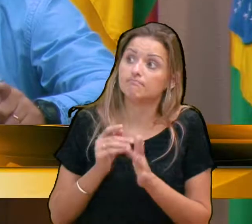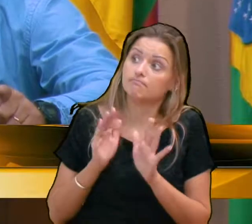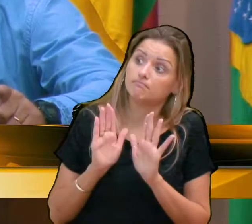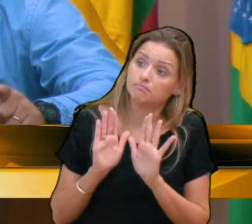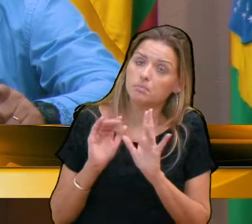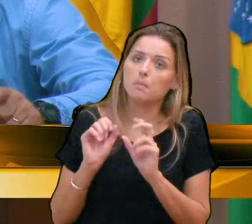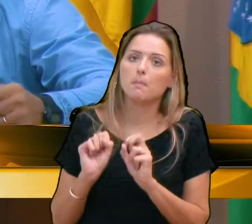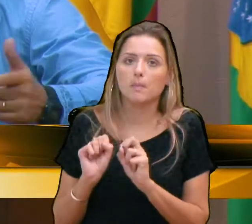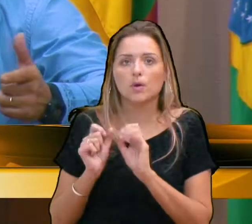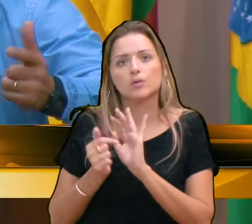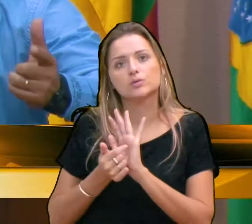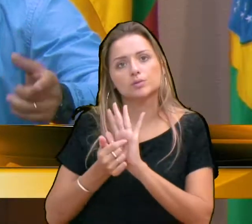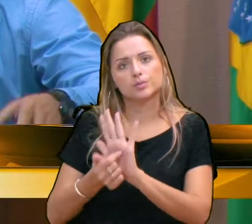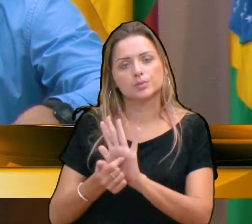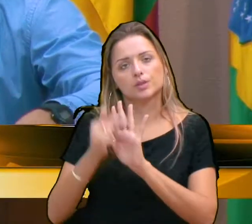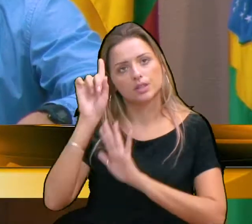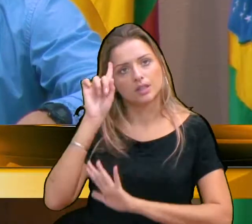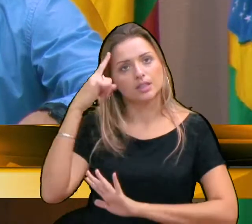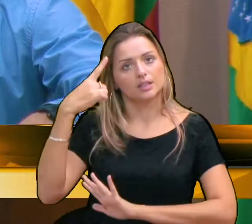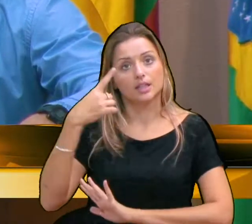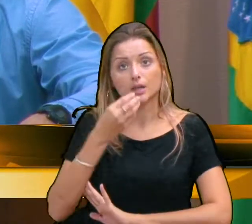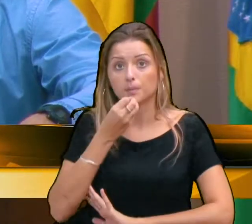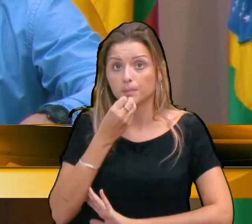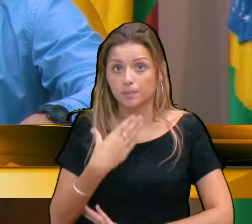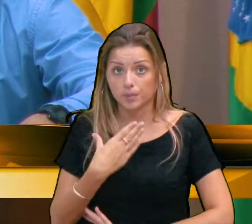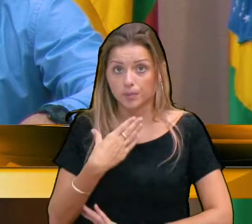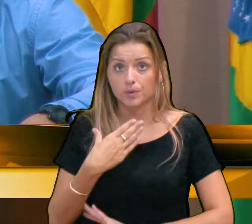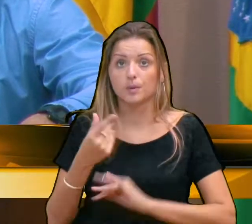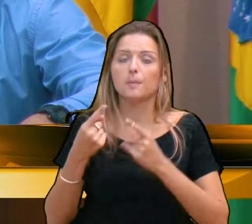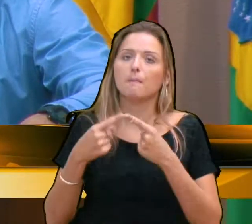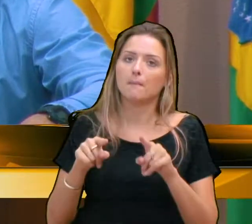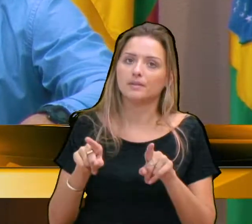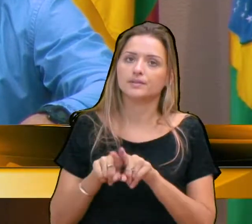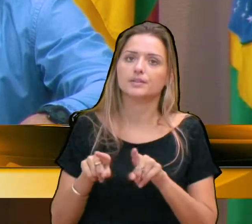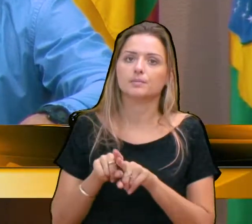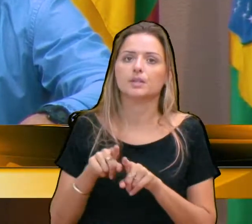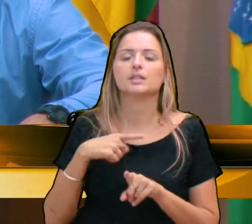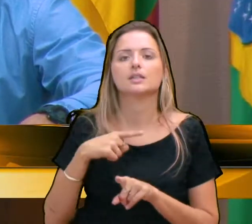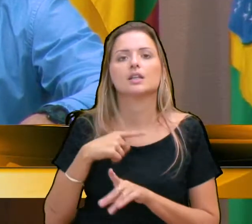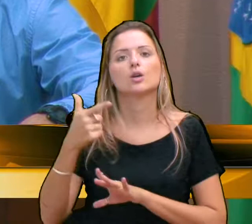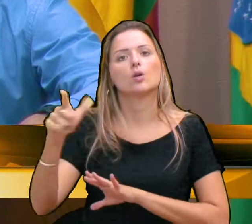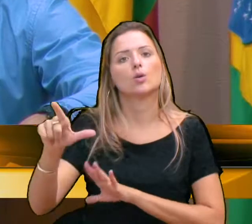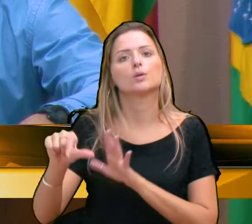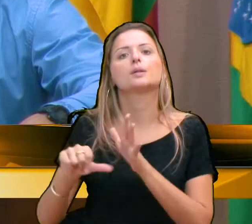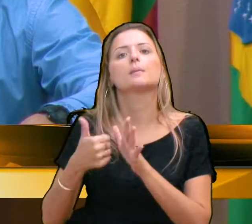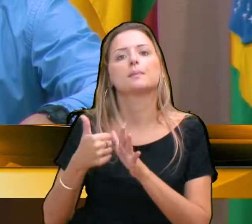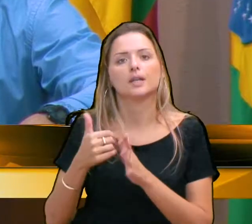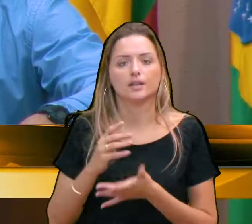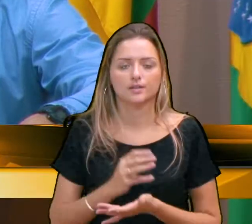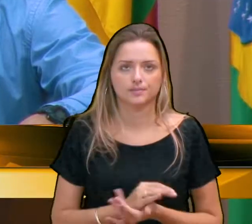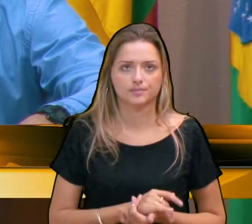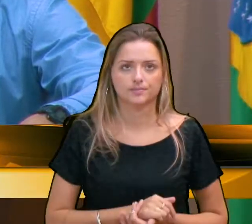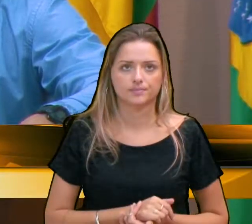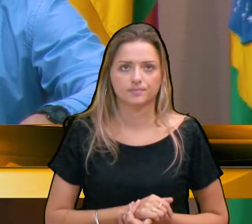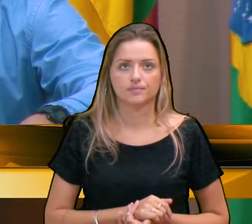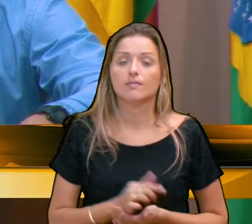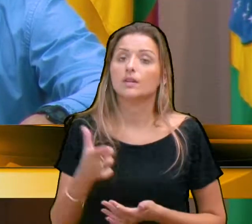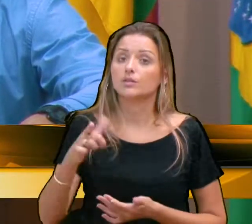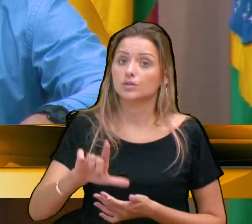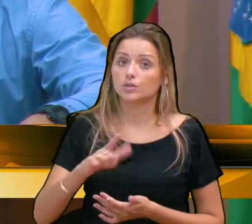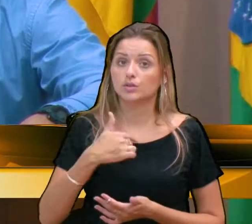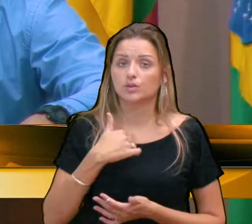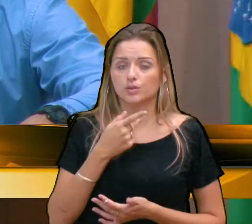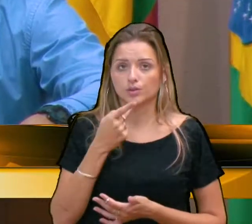pode mostrar que a ideia é boa, mas também tem outra, talvez, mais viável como um todo. De novo, digo,